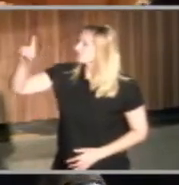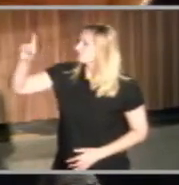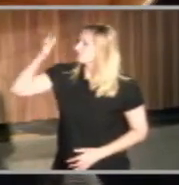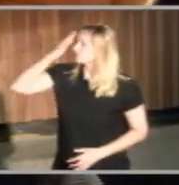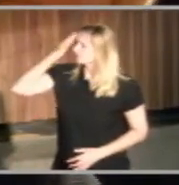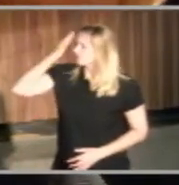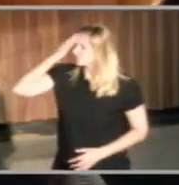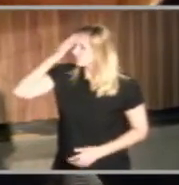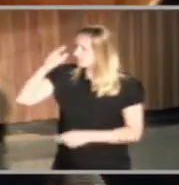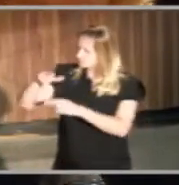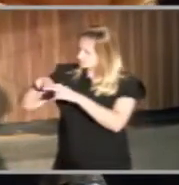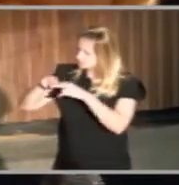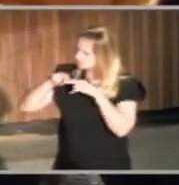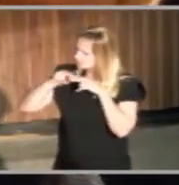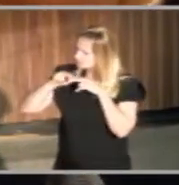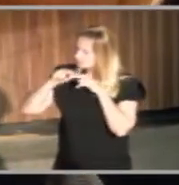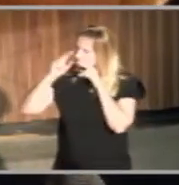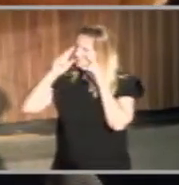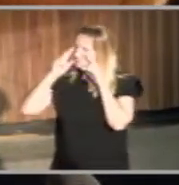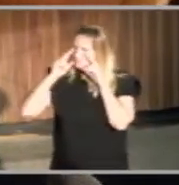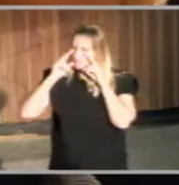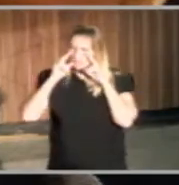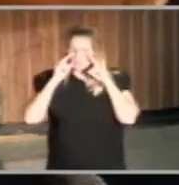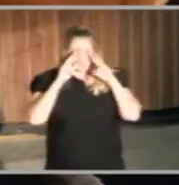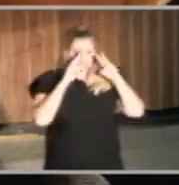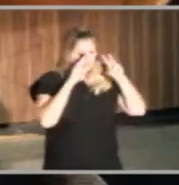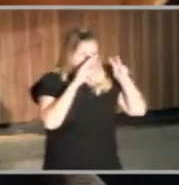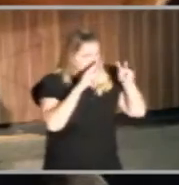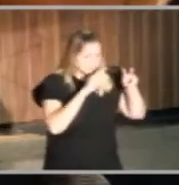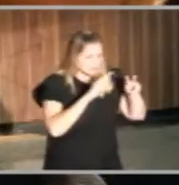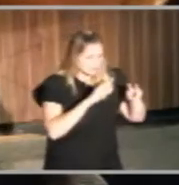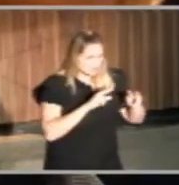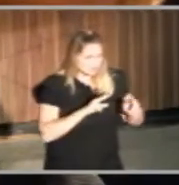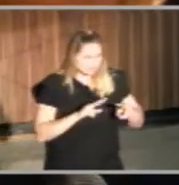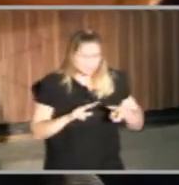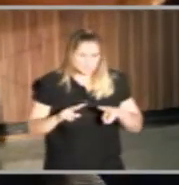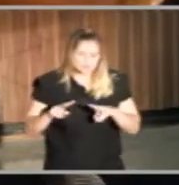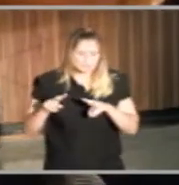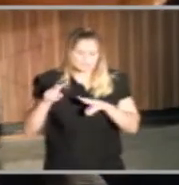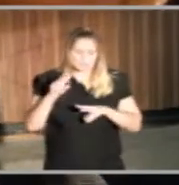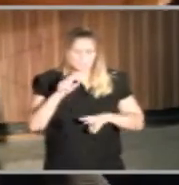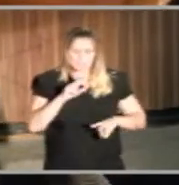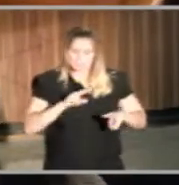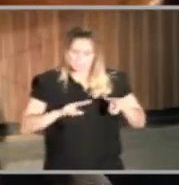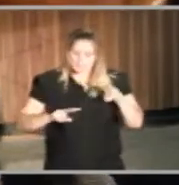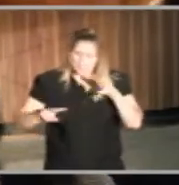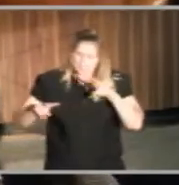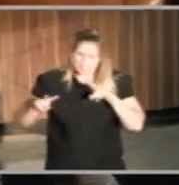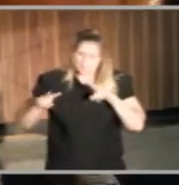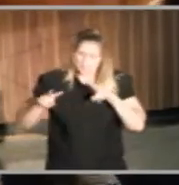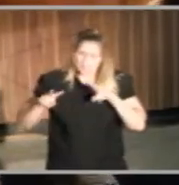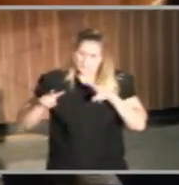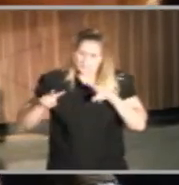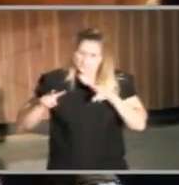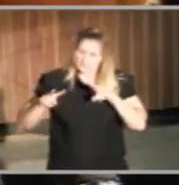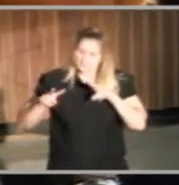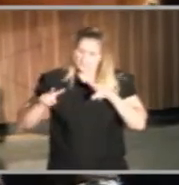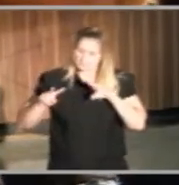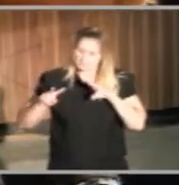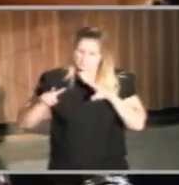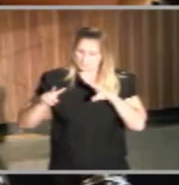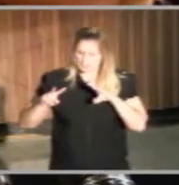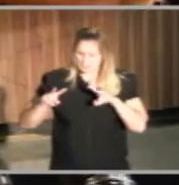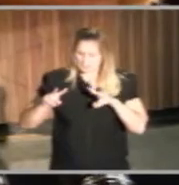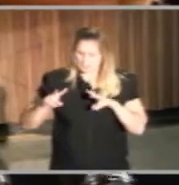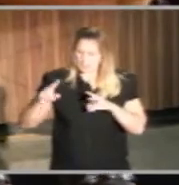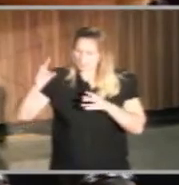isso, olha com carinho, se inclina para nós, ó Deus, e toma diante de Ti